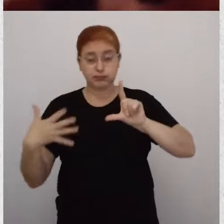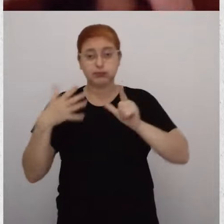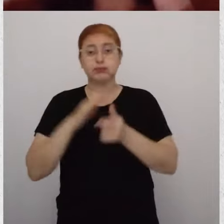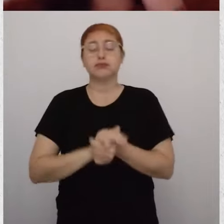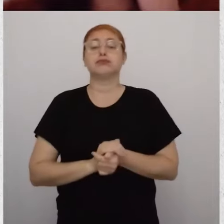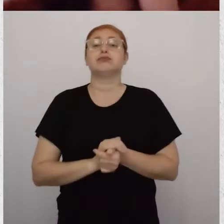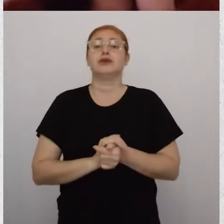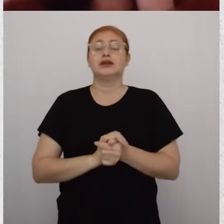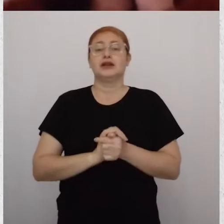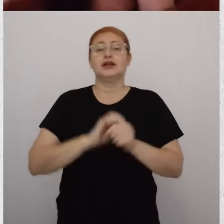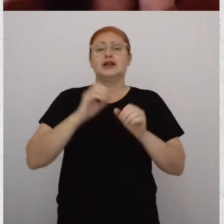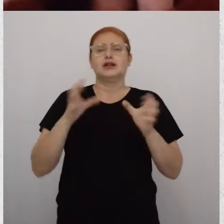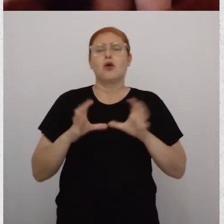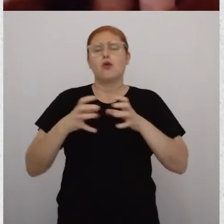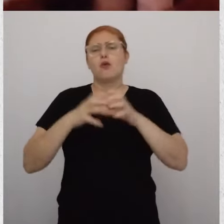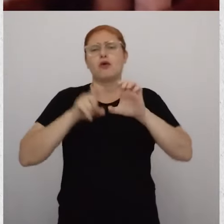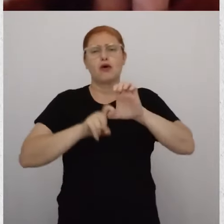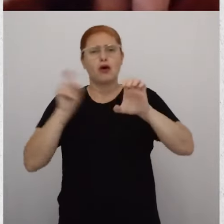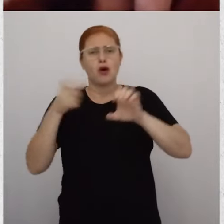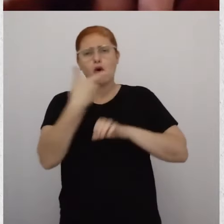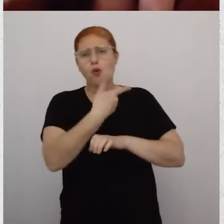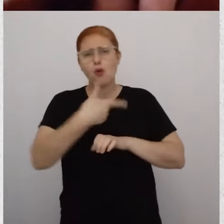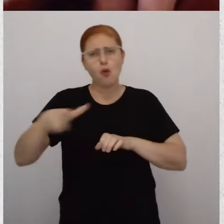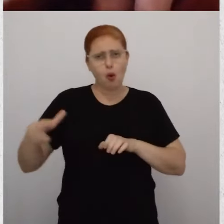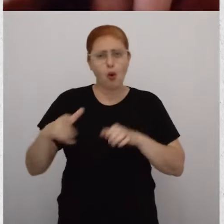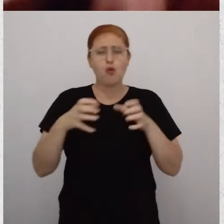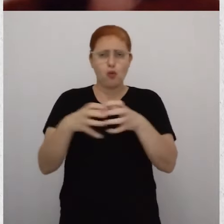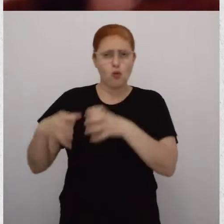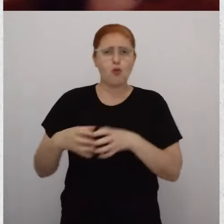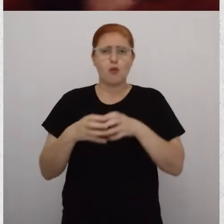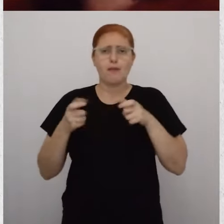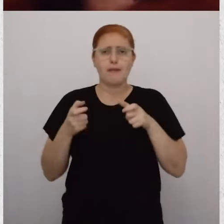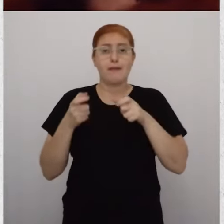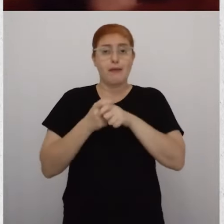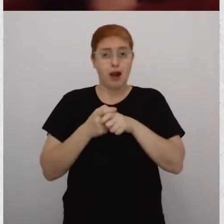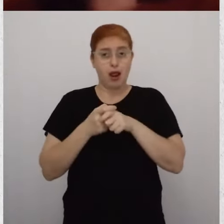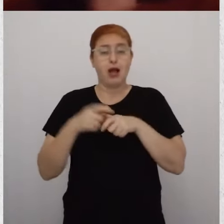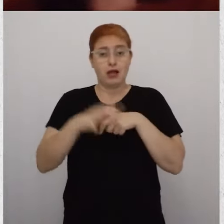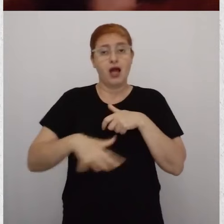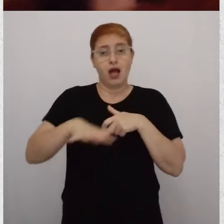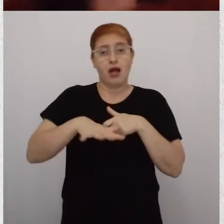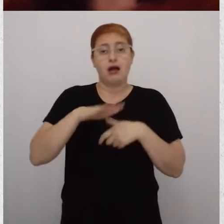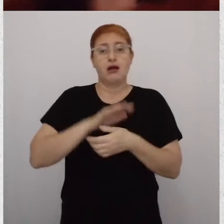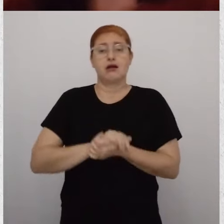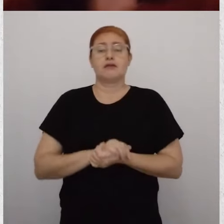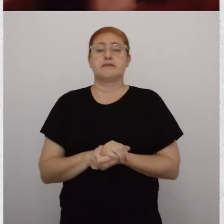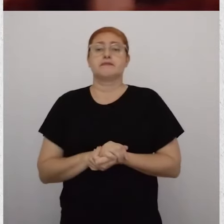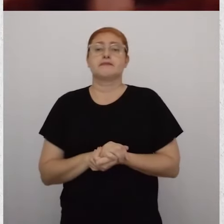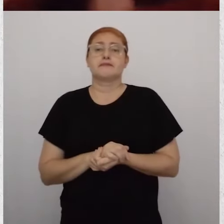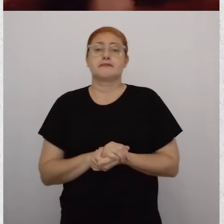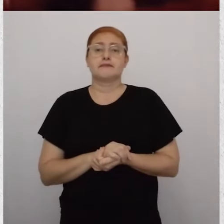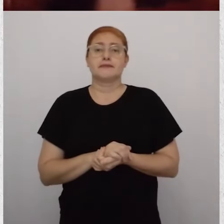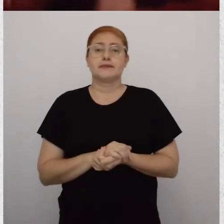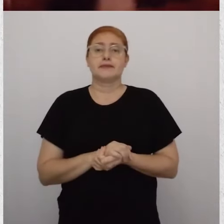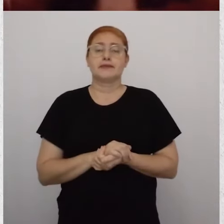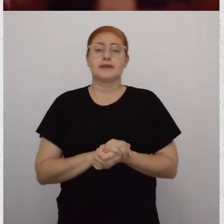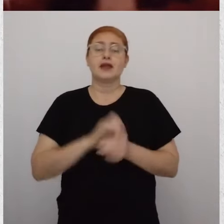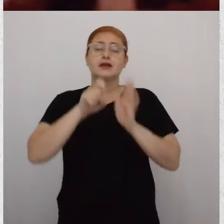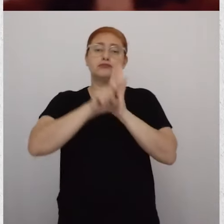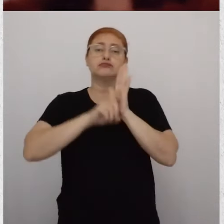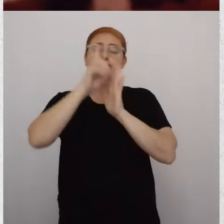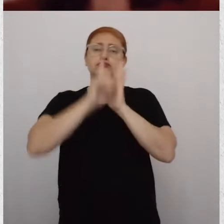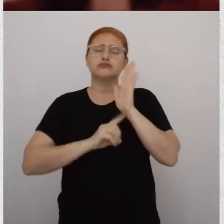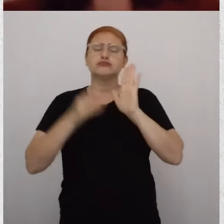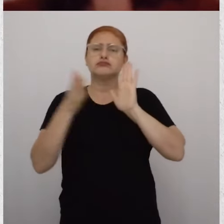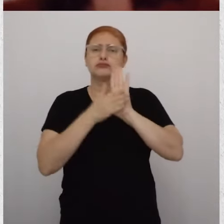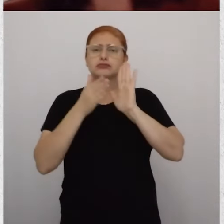grupos autonomistas e outras forças políticas minoritárias nesse campo, né? E na dissertação, eu proponho que a